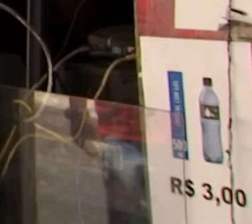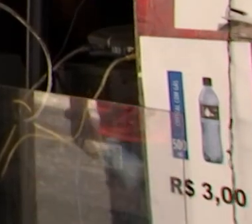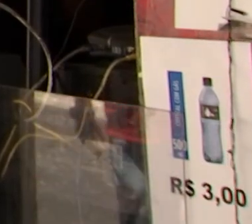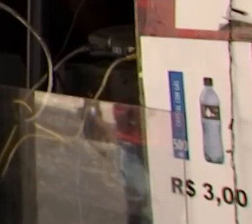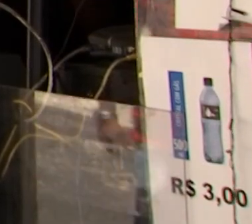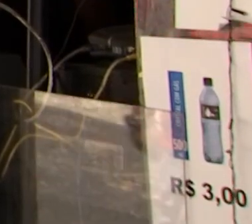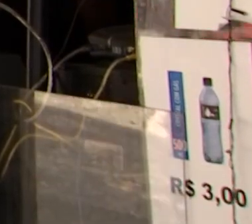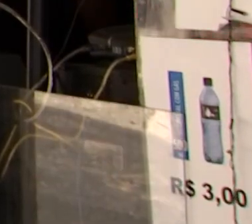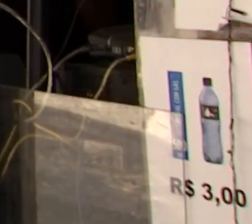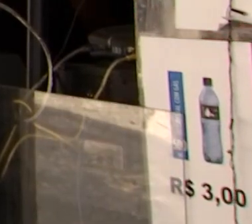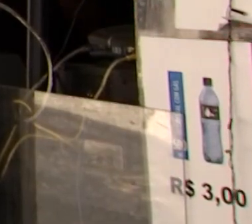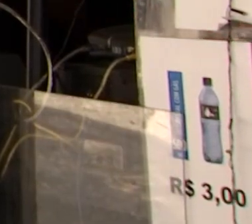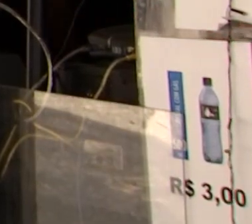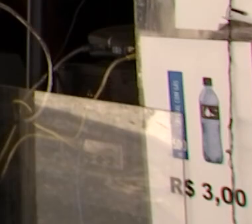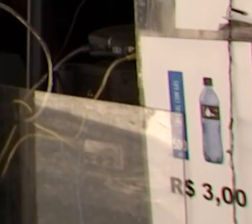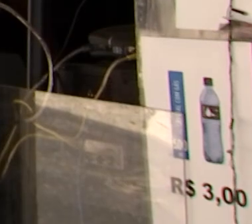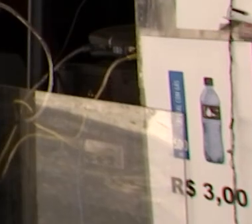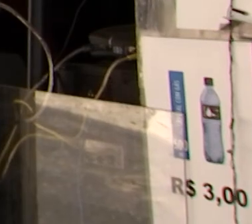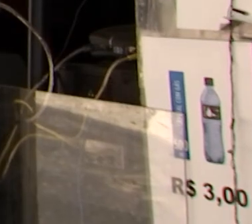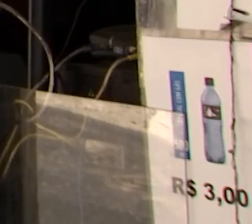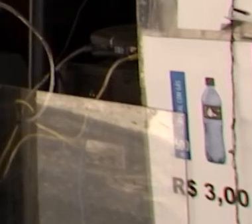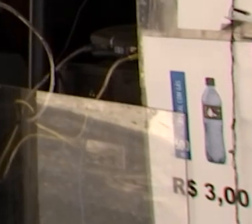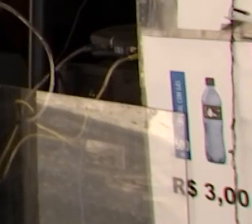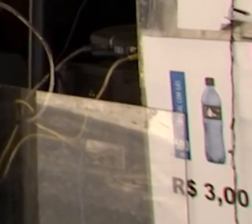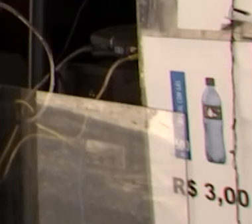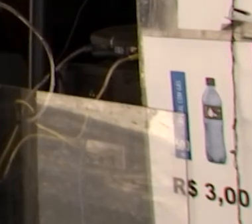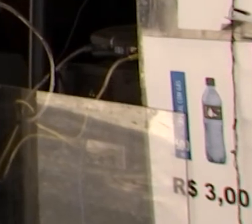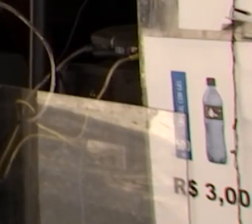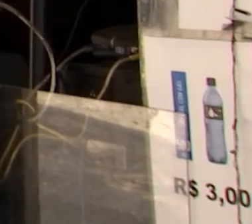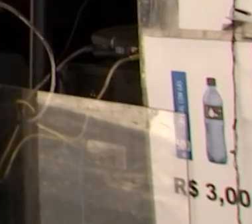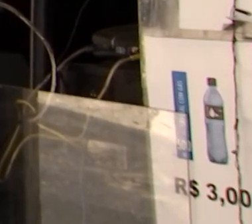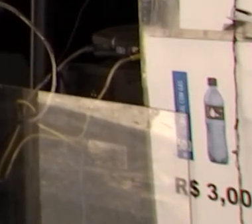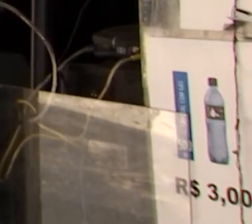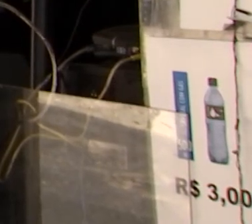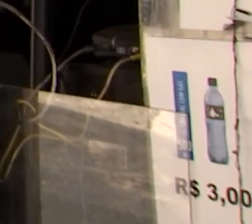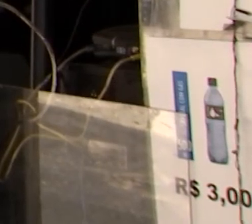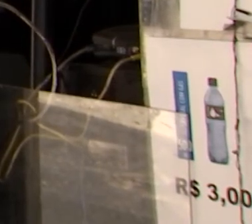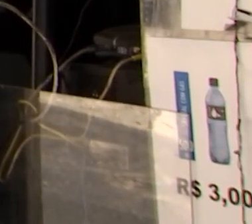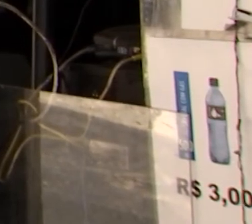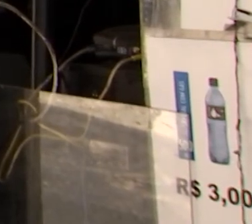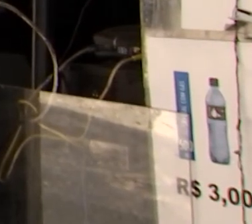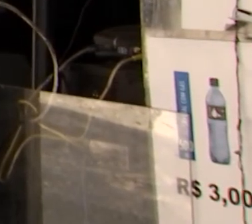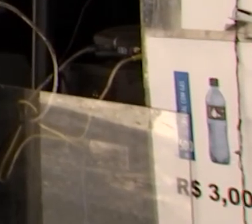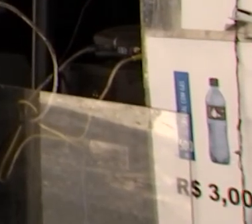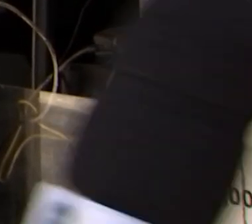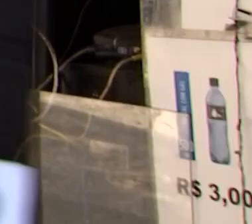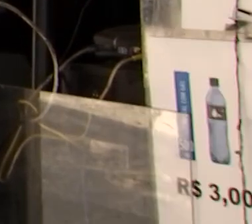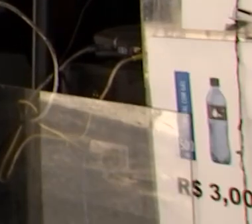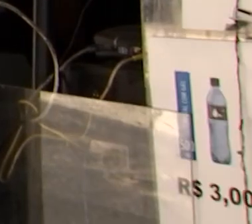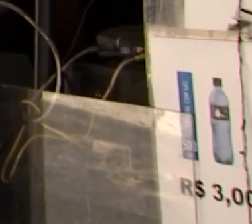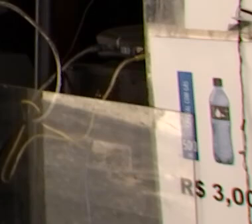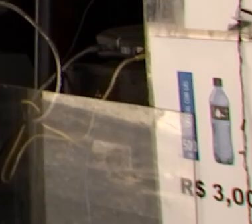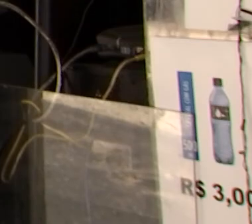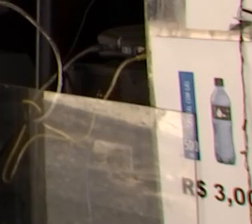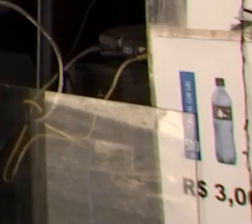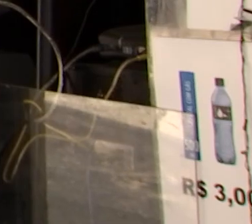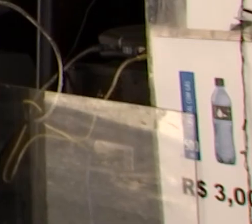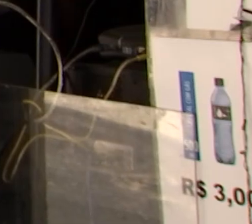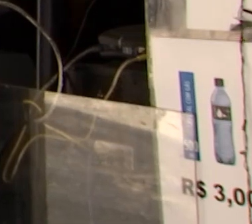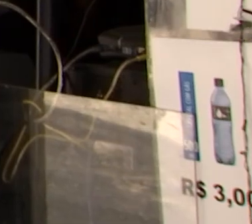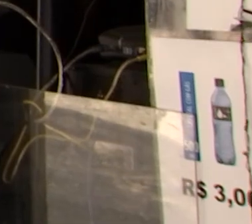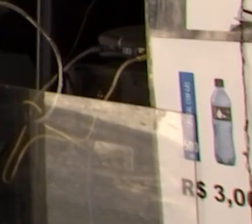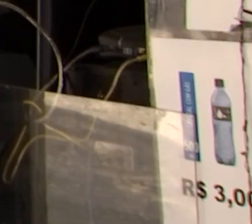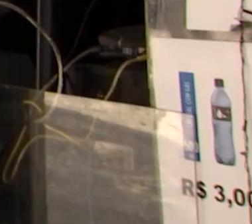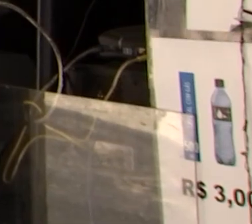exemplo, música, cinema, o que te faz voltar para trás assim e pensar, putz, que saudade disso? A música,